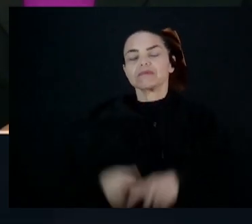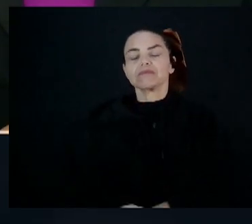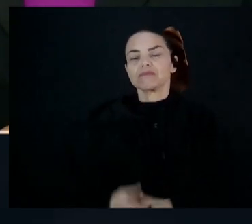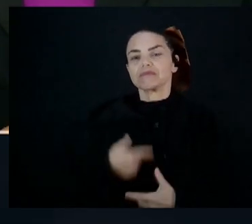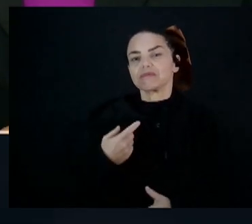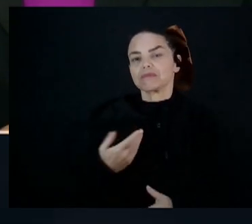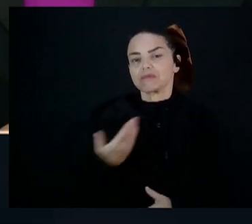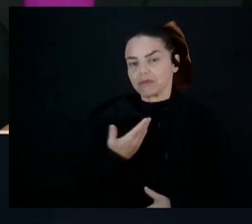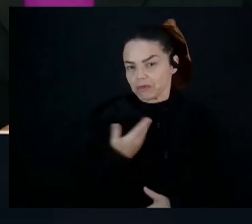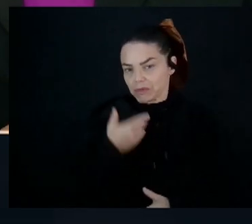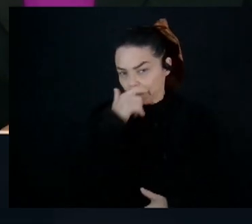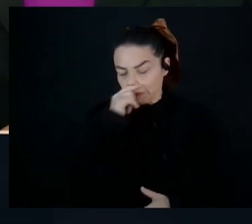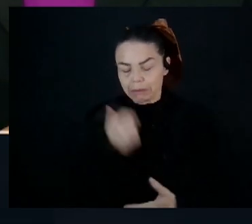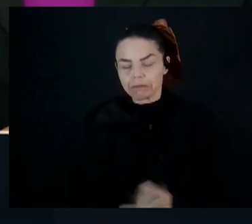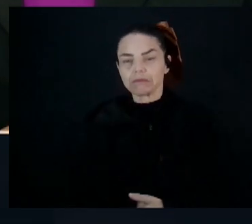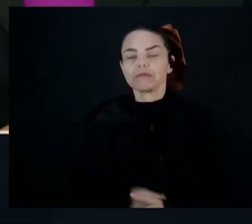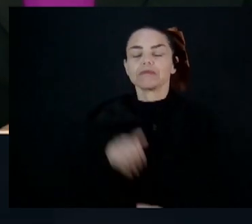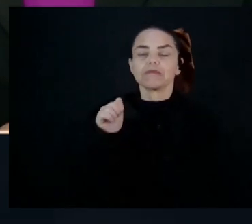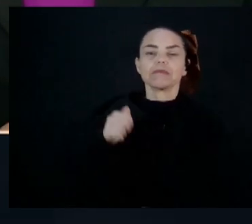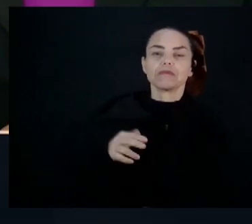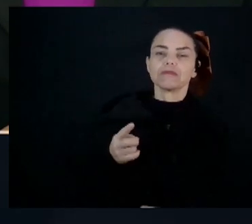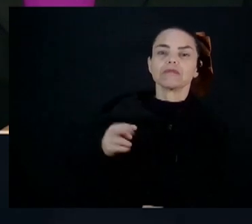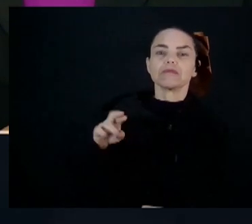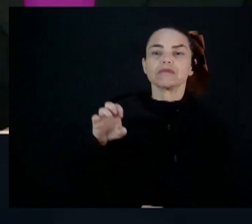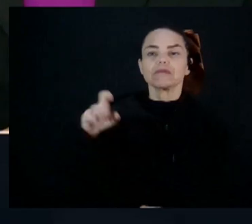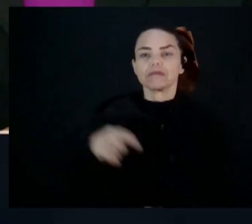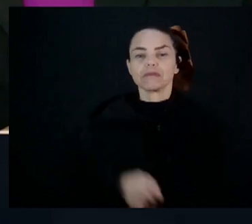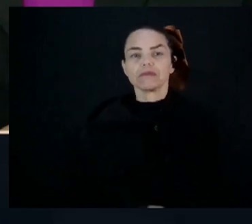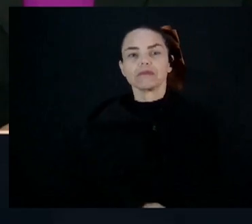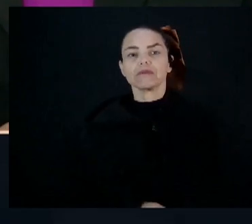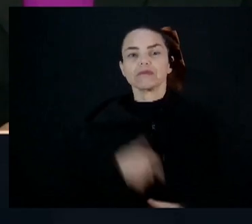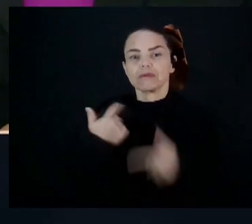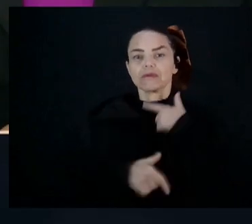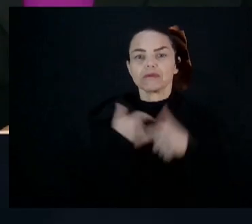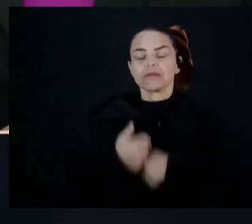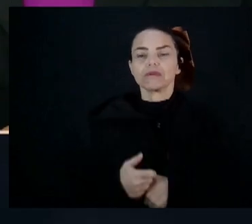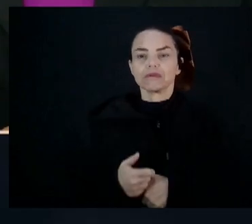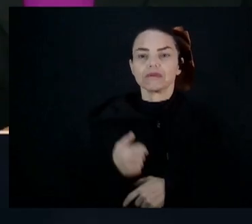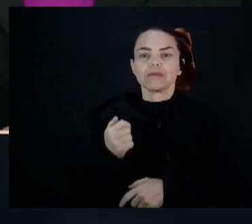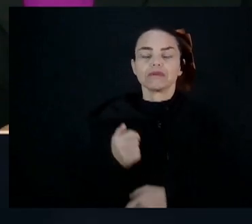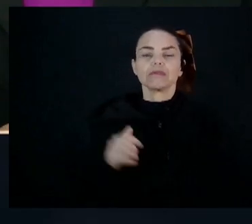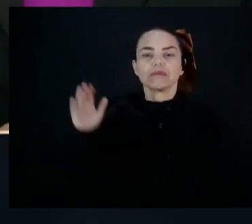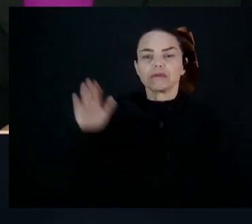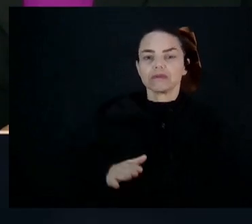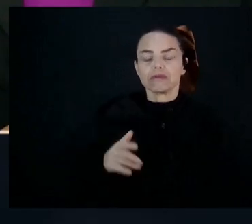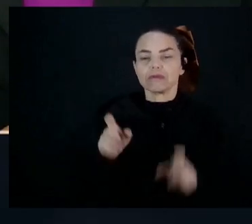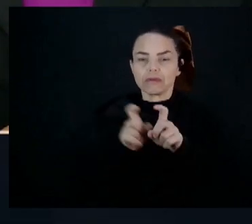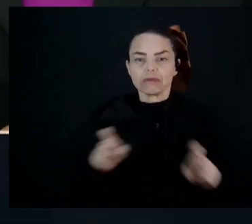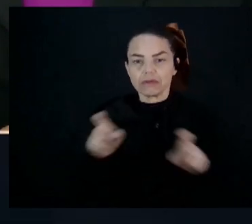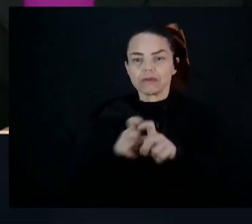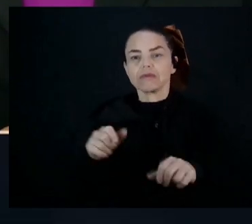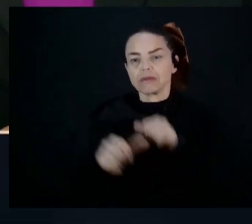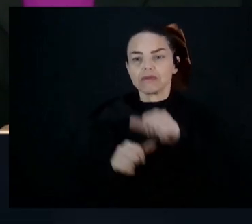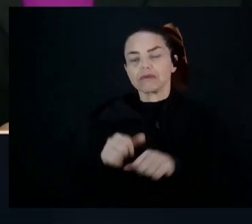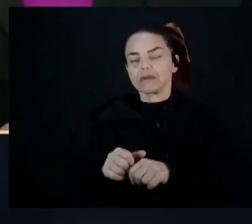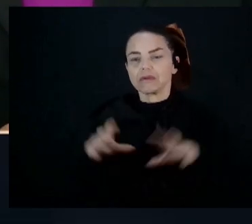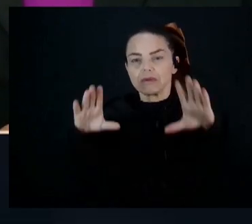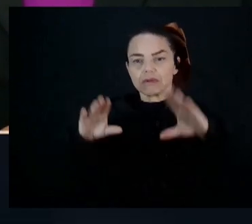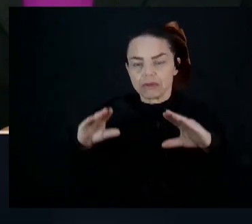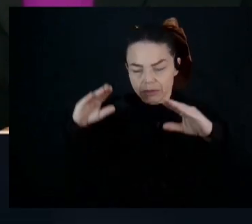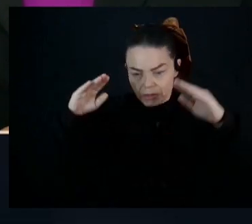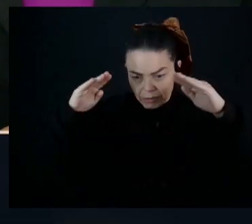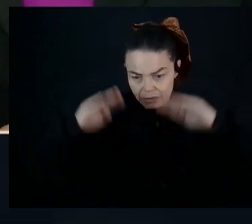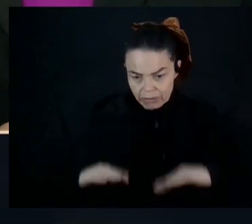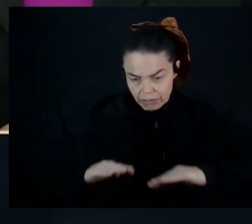André Luiz do Guanabara. Trabalhar até tarde no computador muda o sono mesmo quando a pessoa desliga a tela e dorme logo